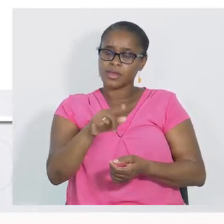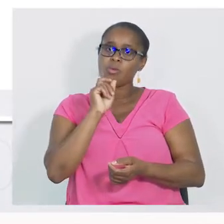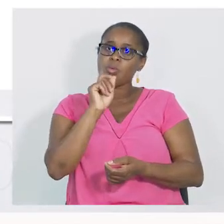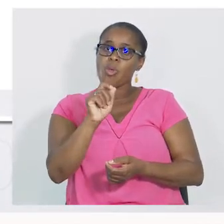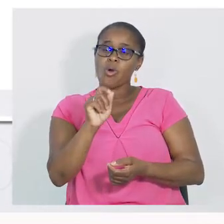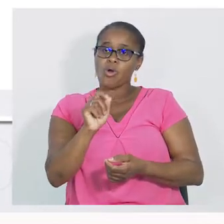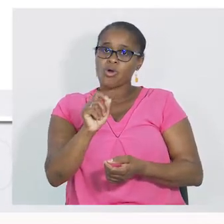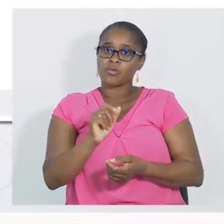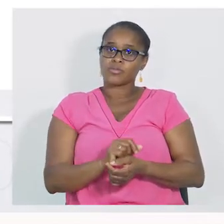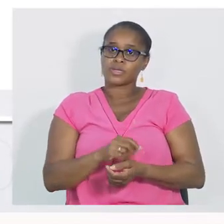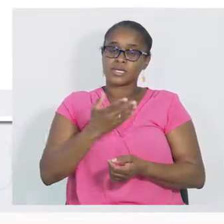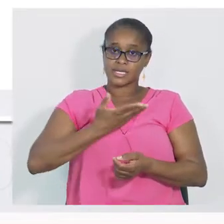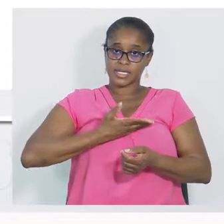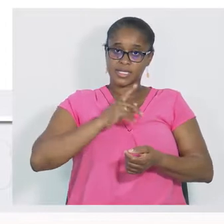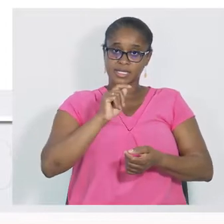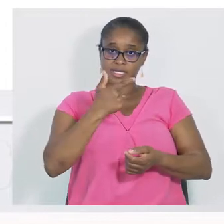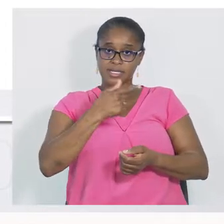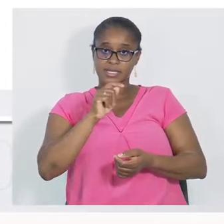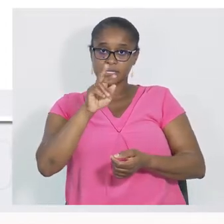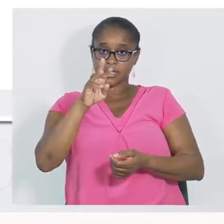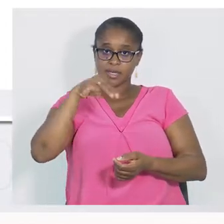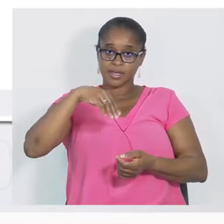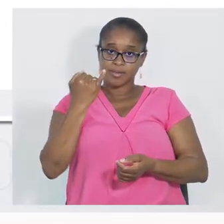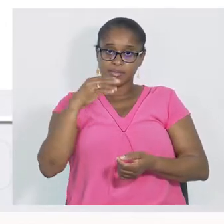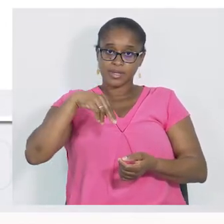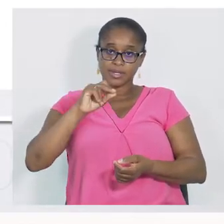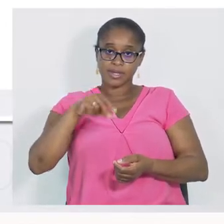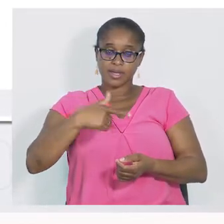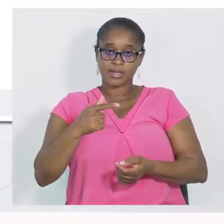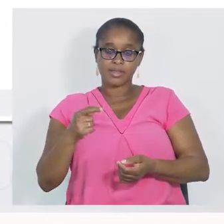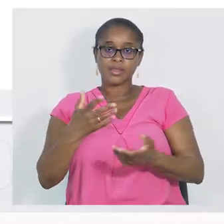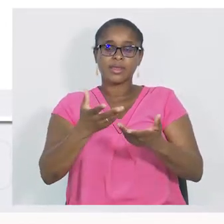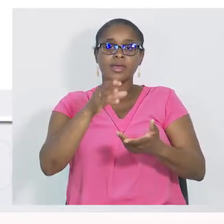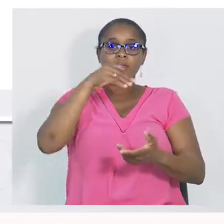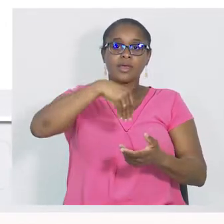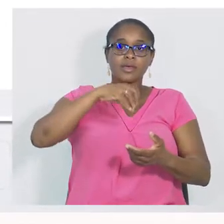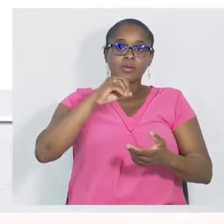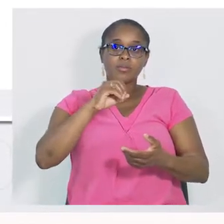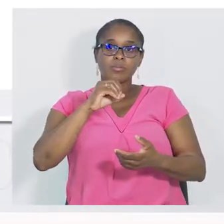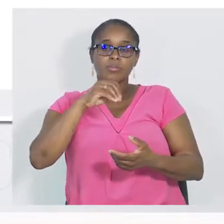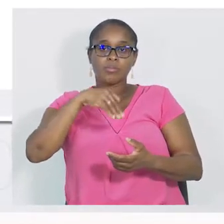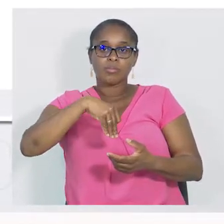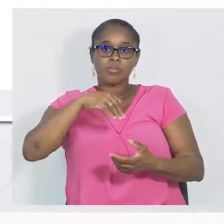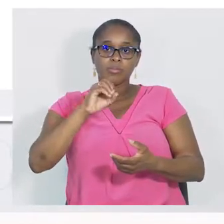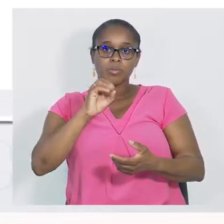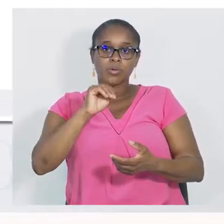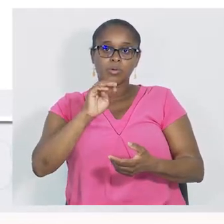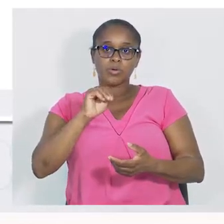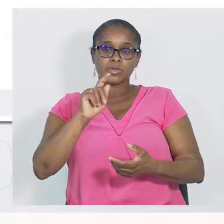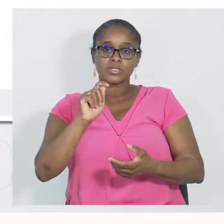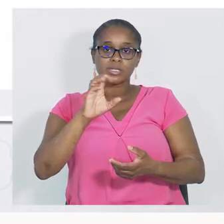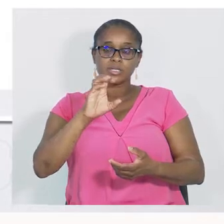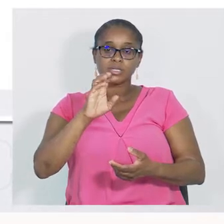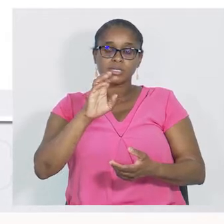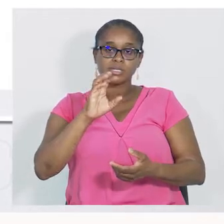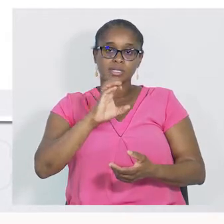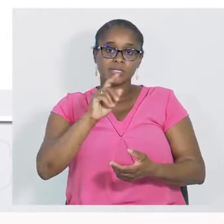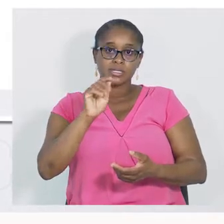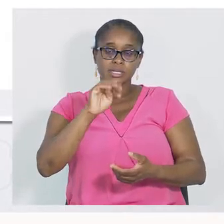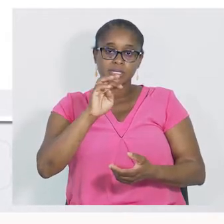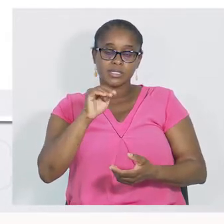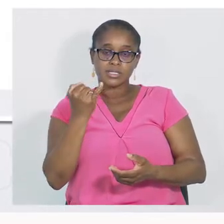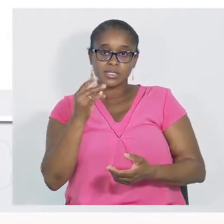Os meus primos, a minha irmã, a minha